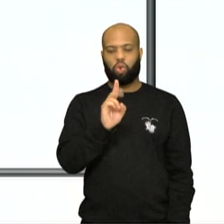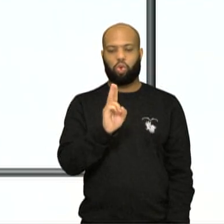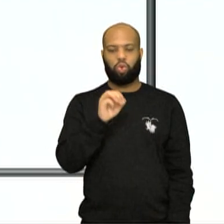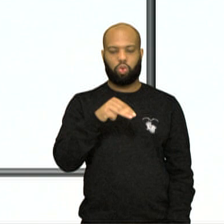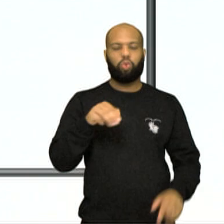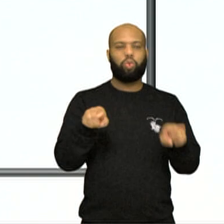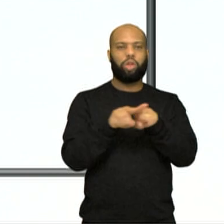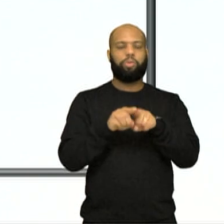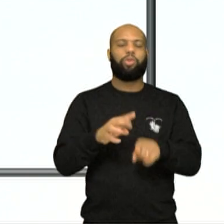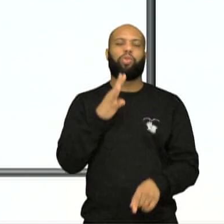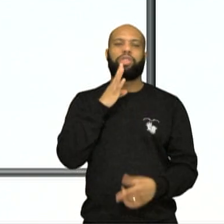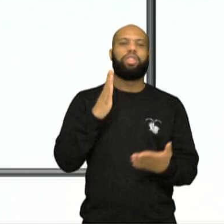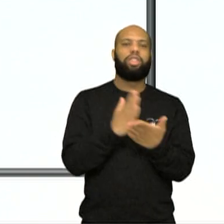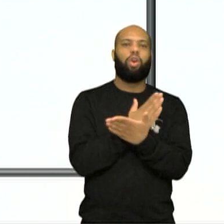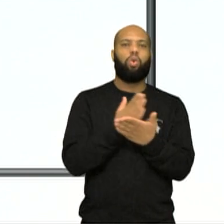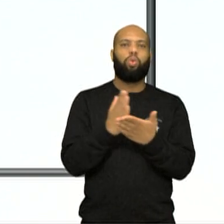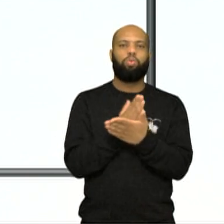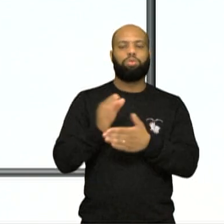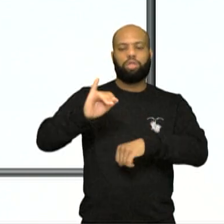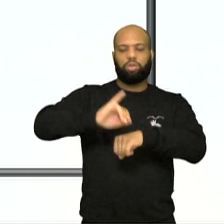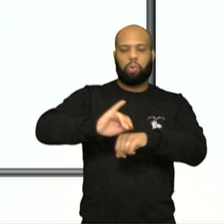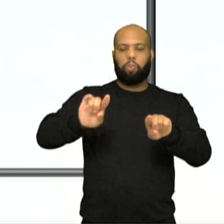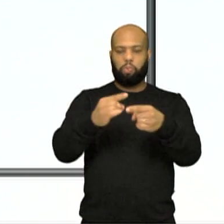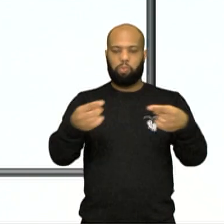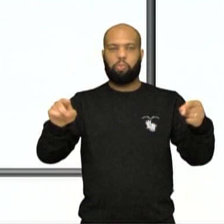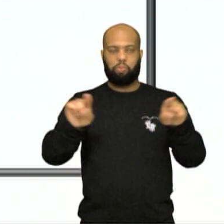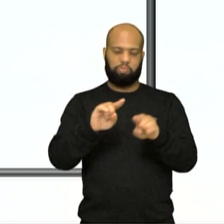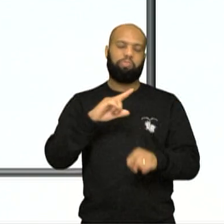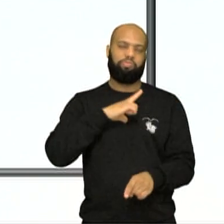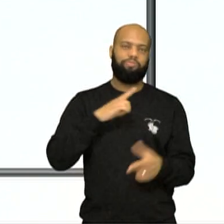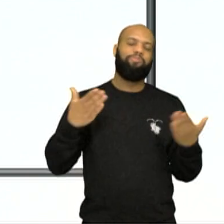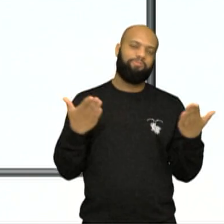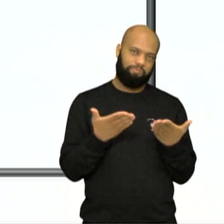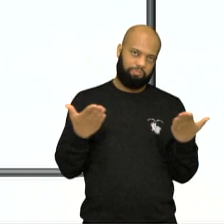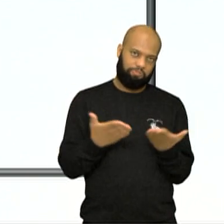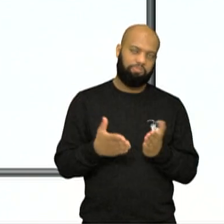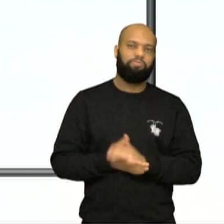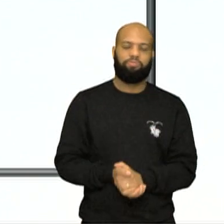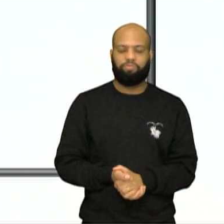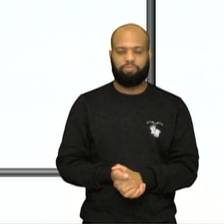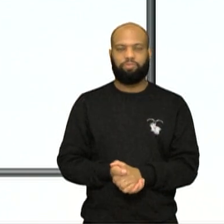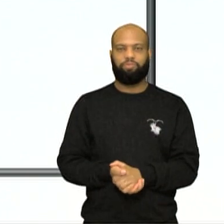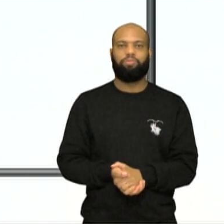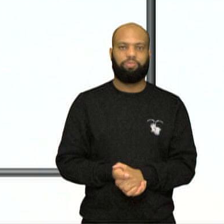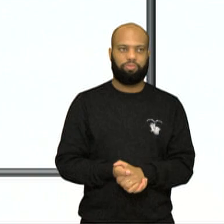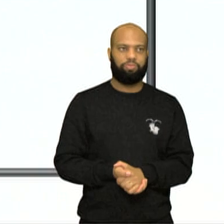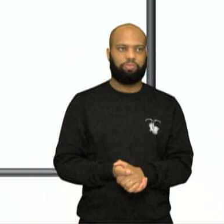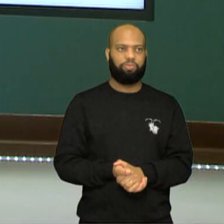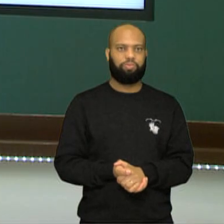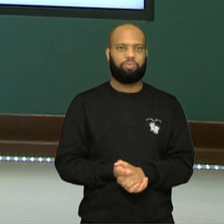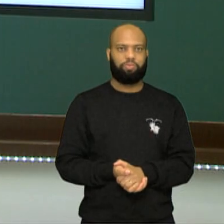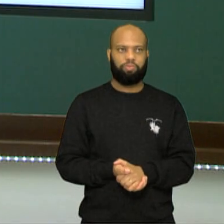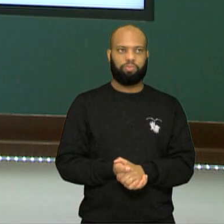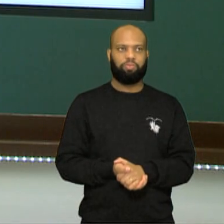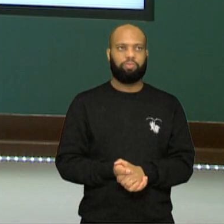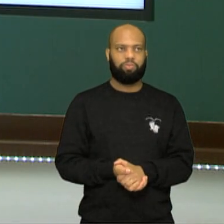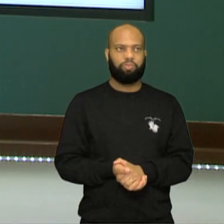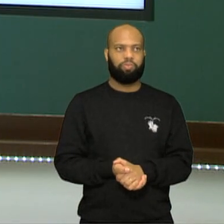isso tudo aí vai fazer parte da nossa aula de hoje, tá? Então vamos prosseguir aqui,